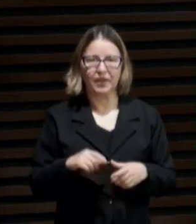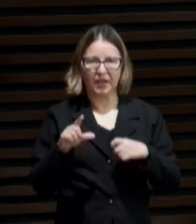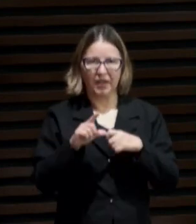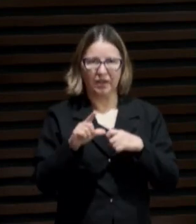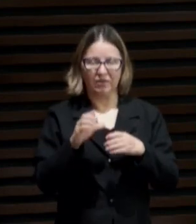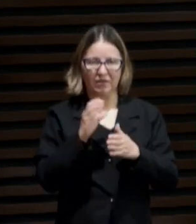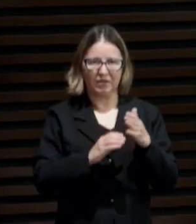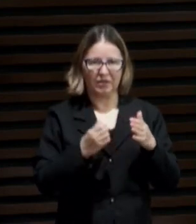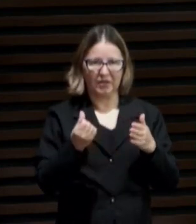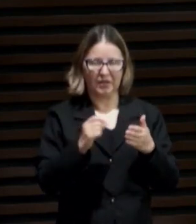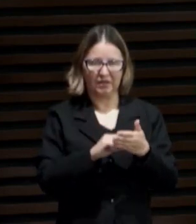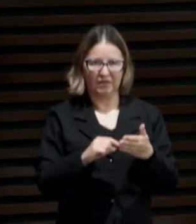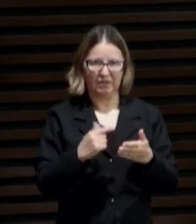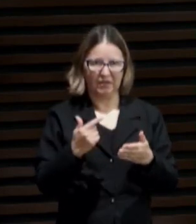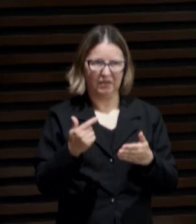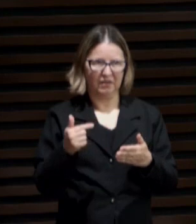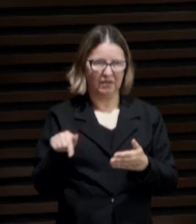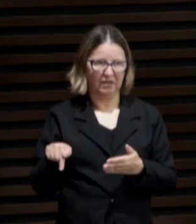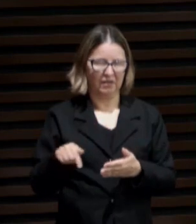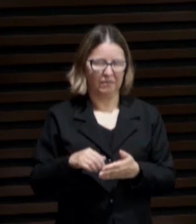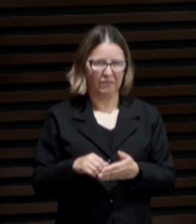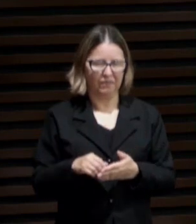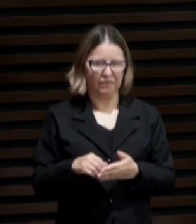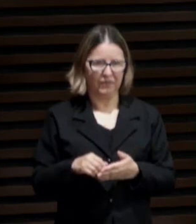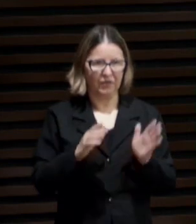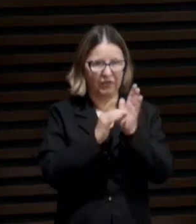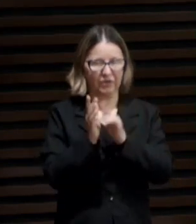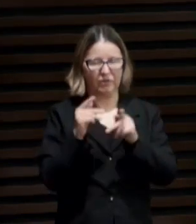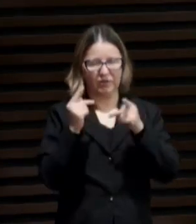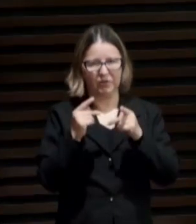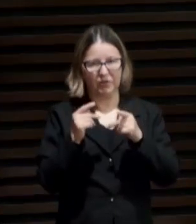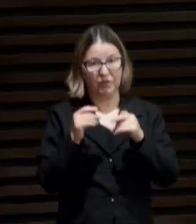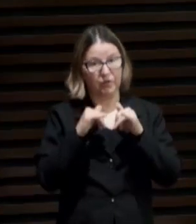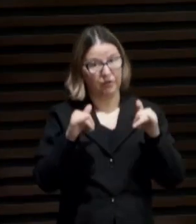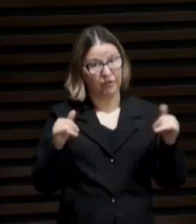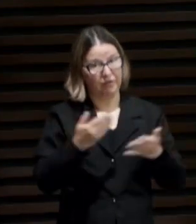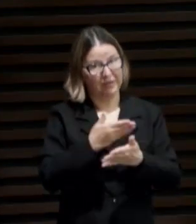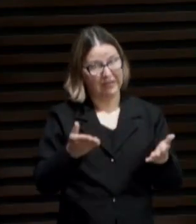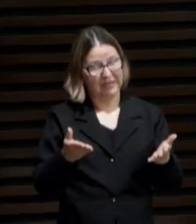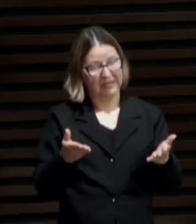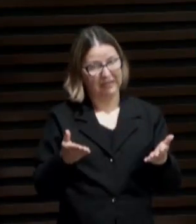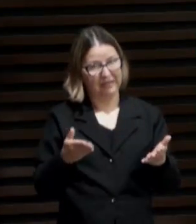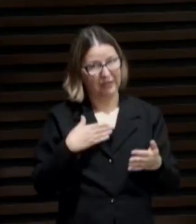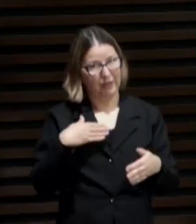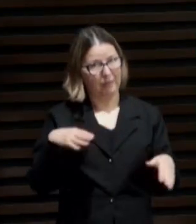nosso Senhor diz assim: digo-vos, porém, a vós outros que me ouvis. Opa!